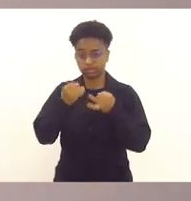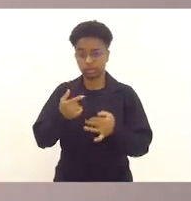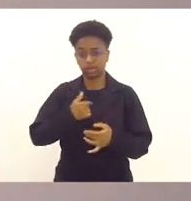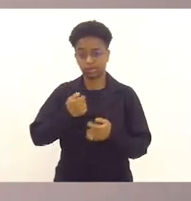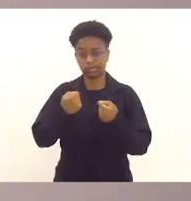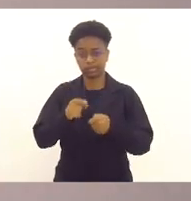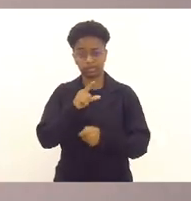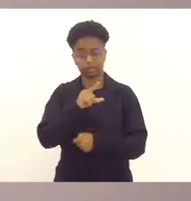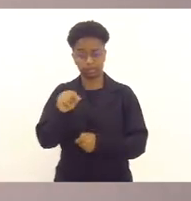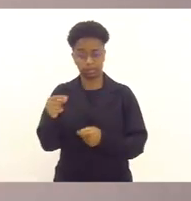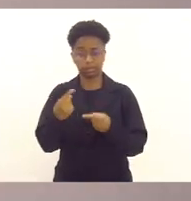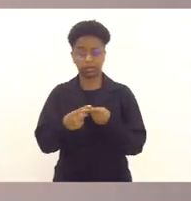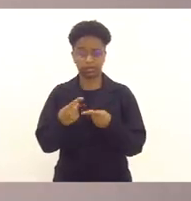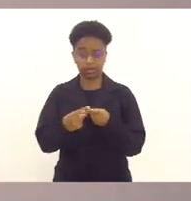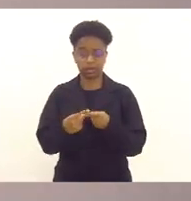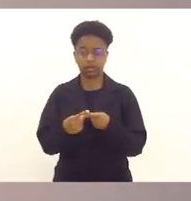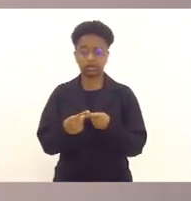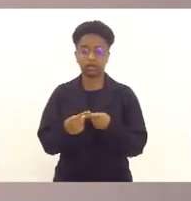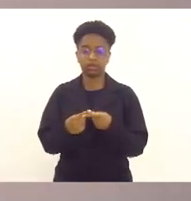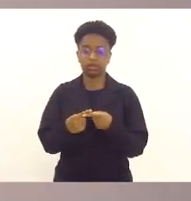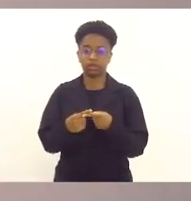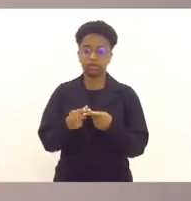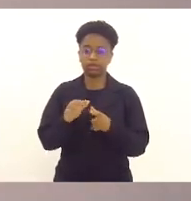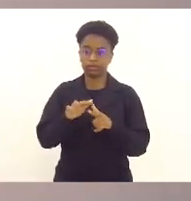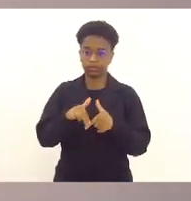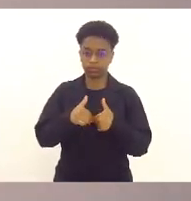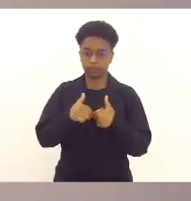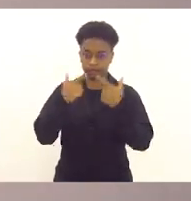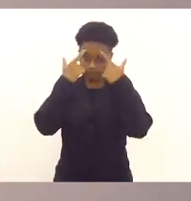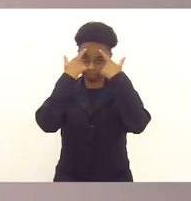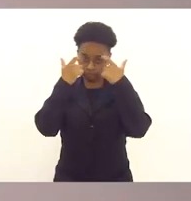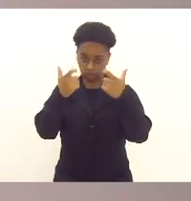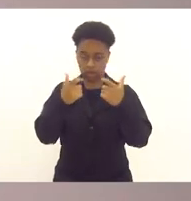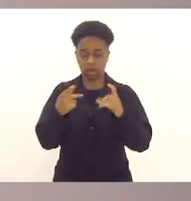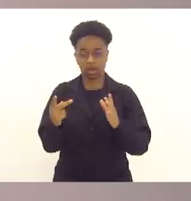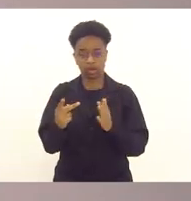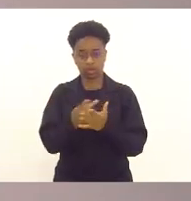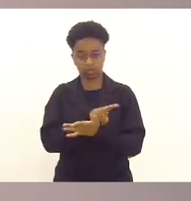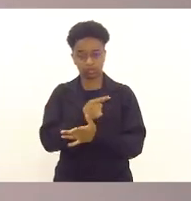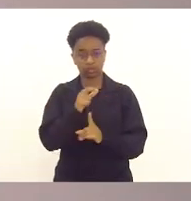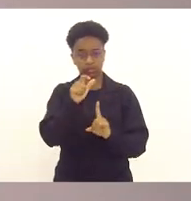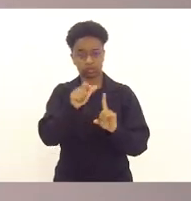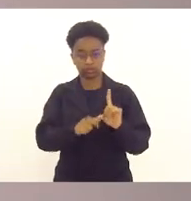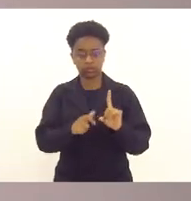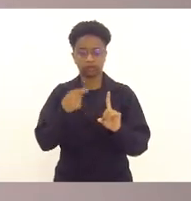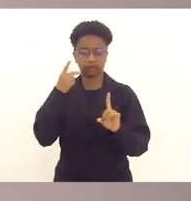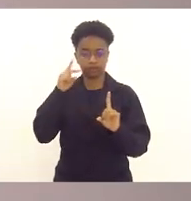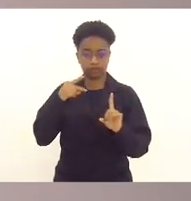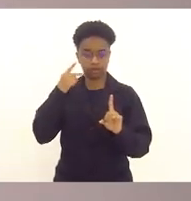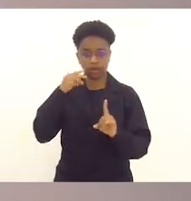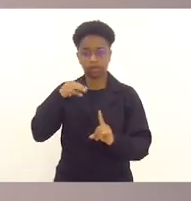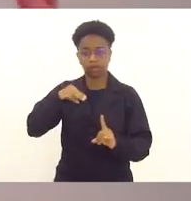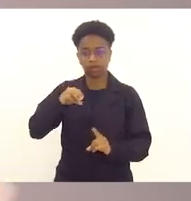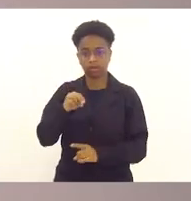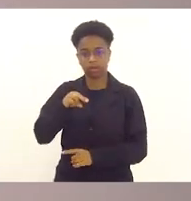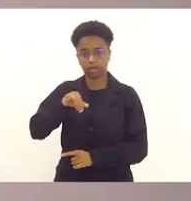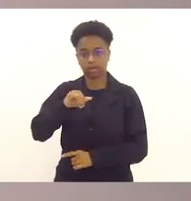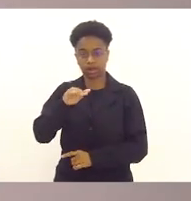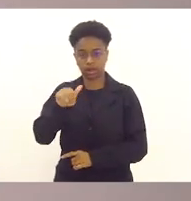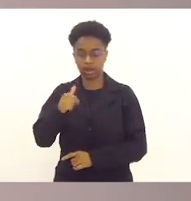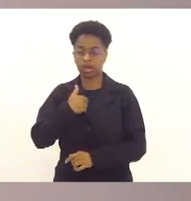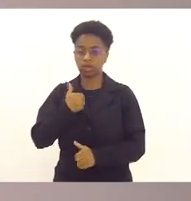porque justamente em decorrência da violência sofrida pela vereadora Mônica Benício eu vou a Substituir